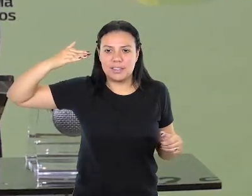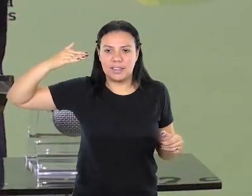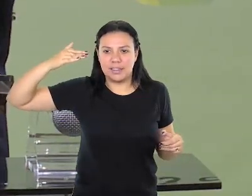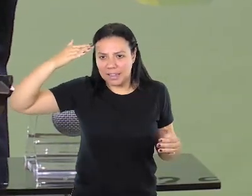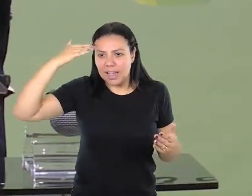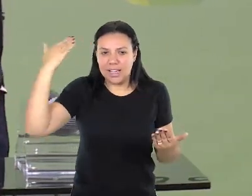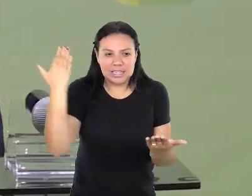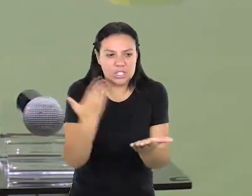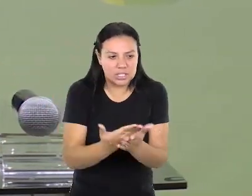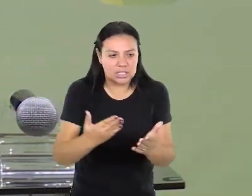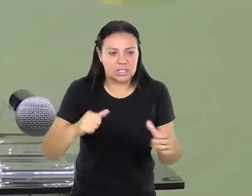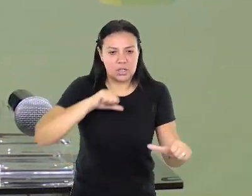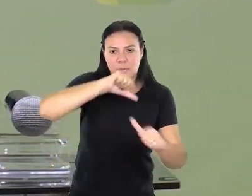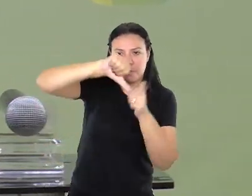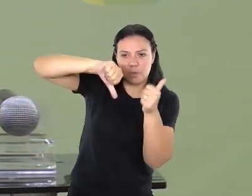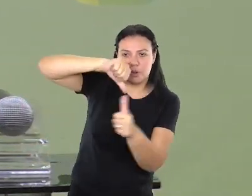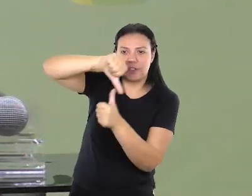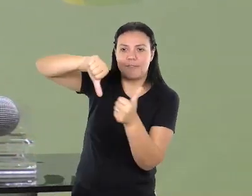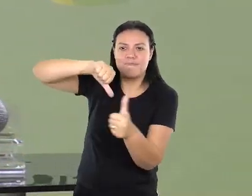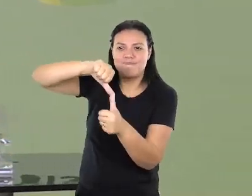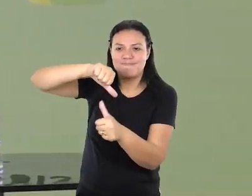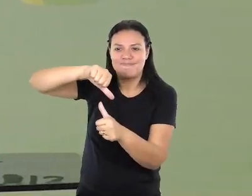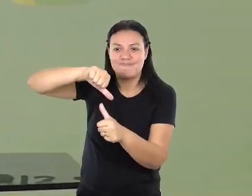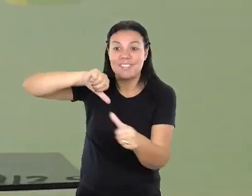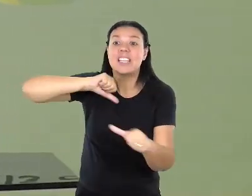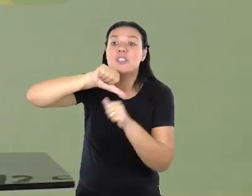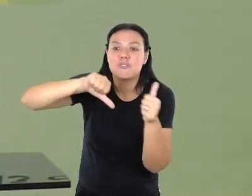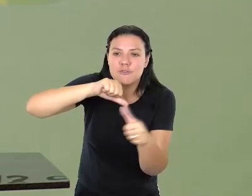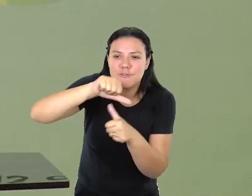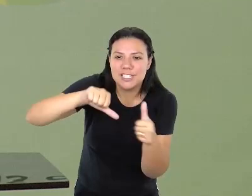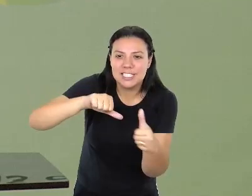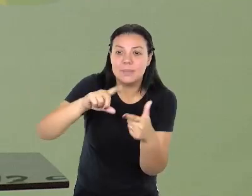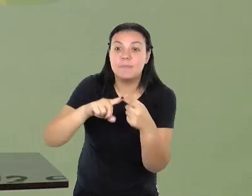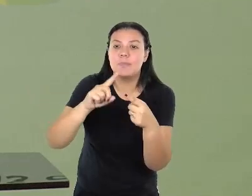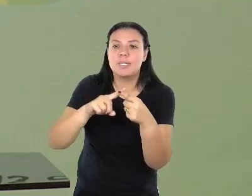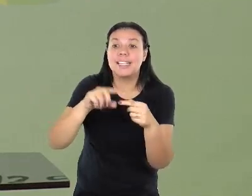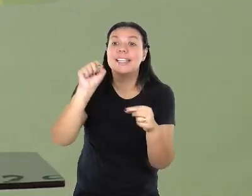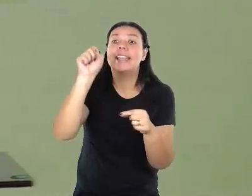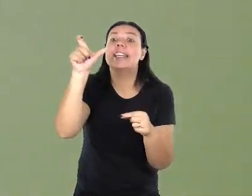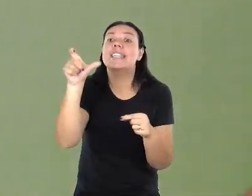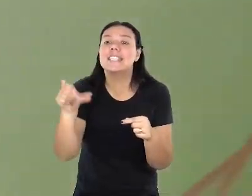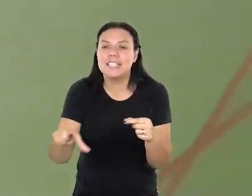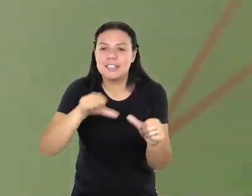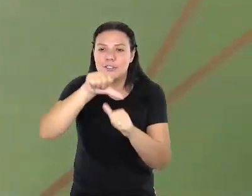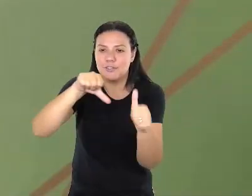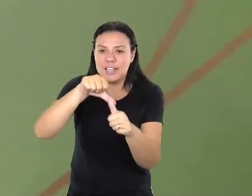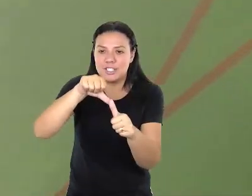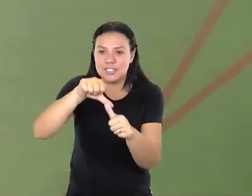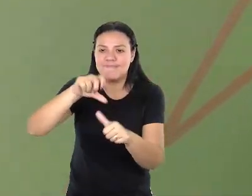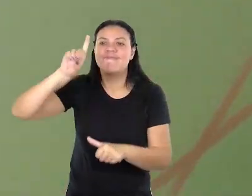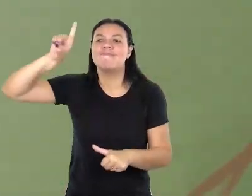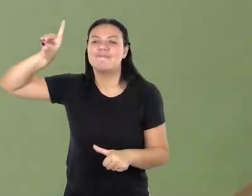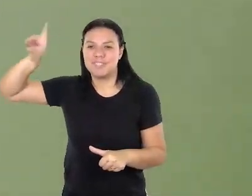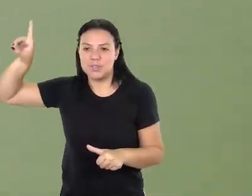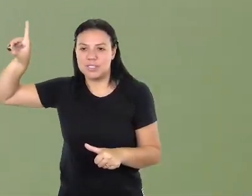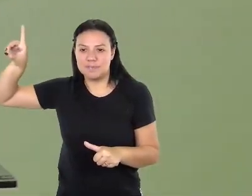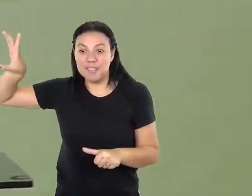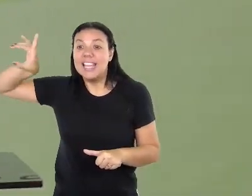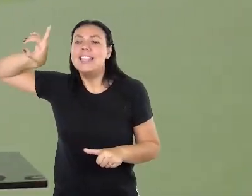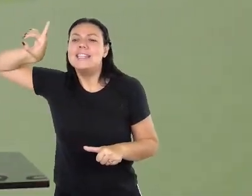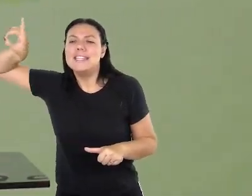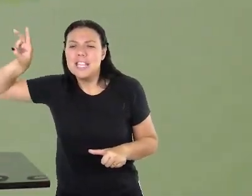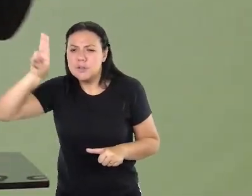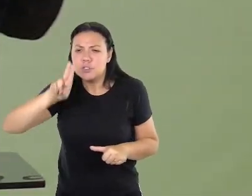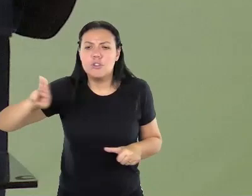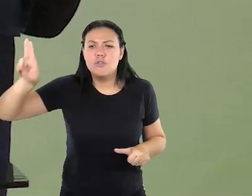de pessoas. Sabe por quê? Porque quem converte é Deus. Deus predestina os fins e Ele